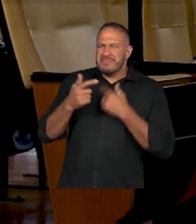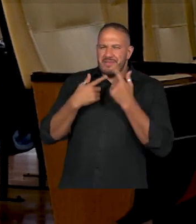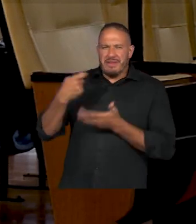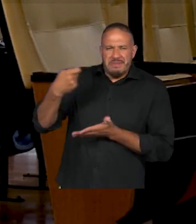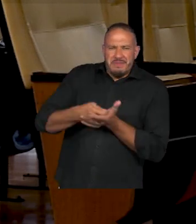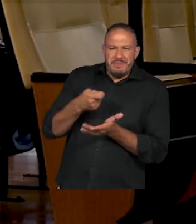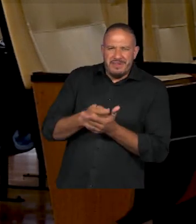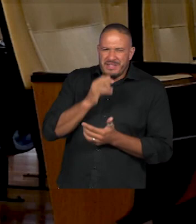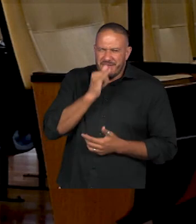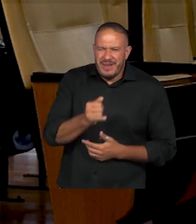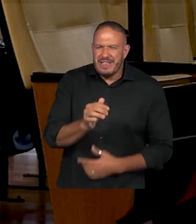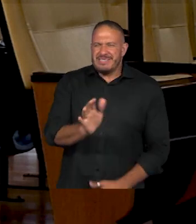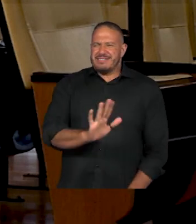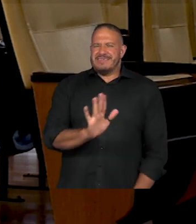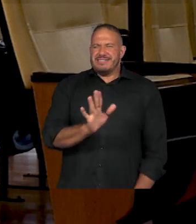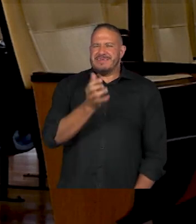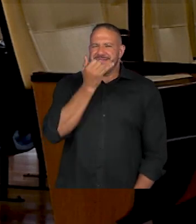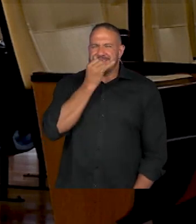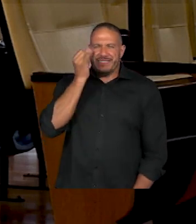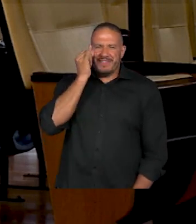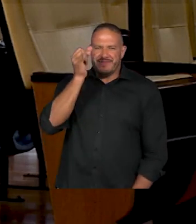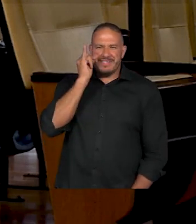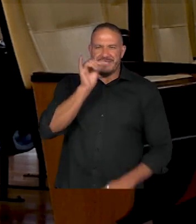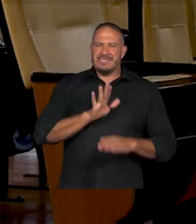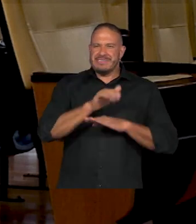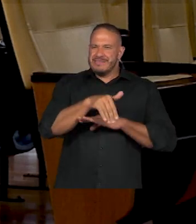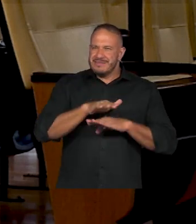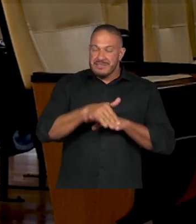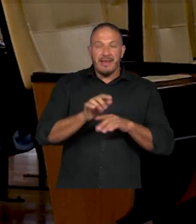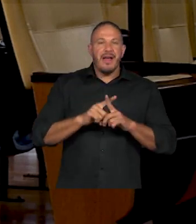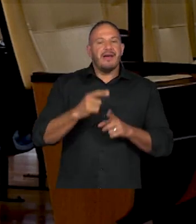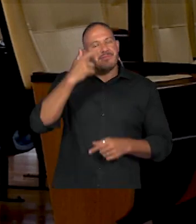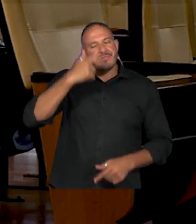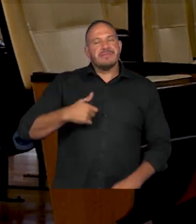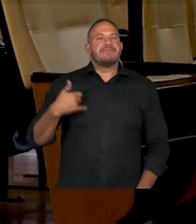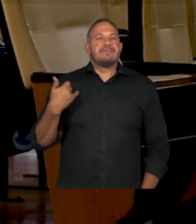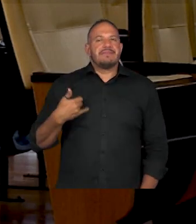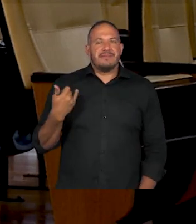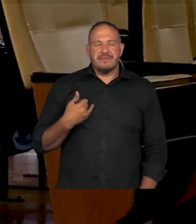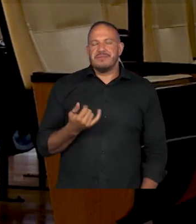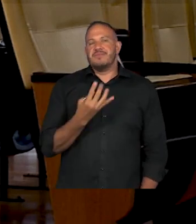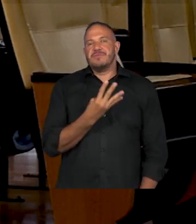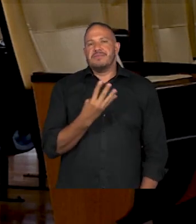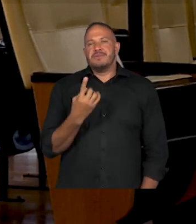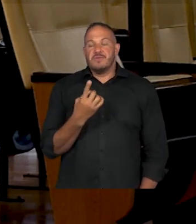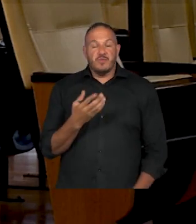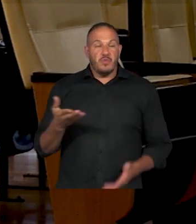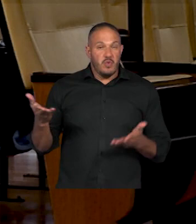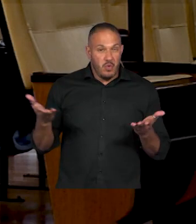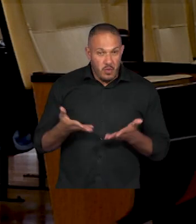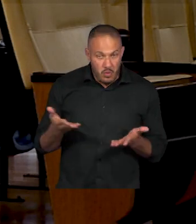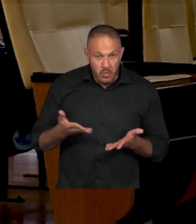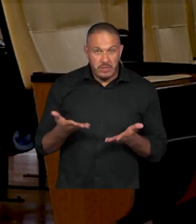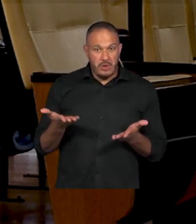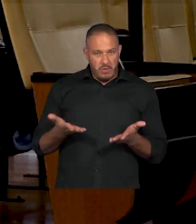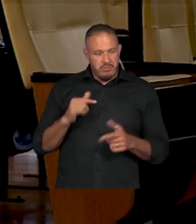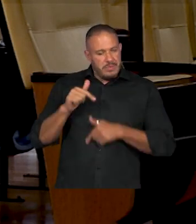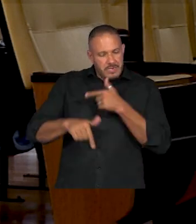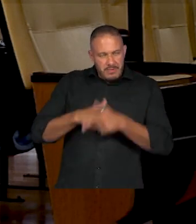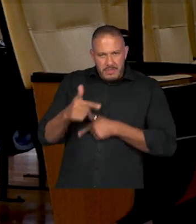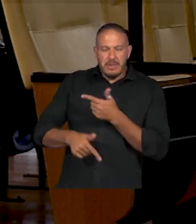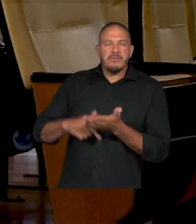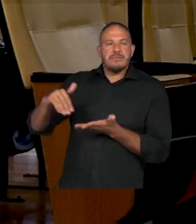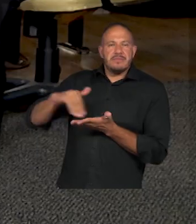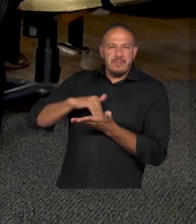falar, né? Então, eu vou pular essa parte. E eu tenho 41 anos, hoje eu estou secretária adjunta da pessoa